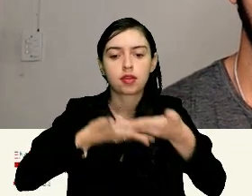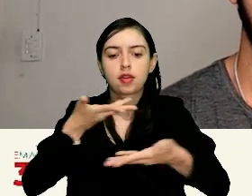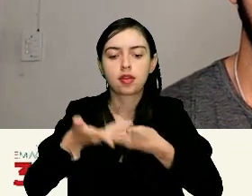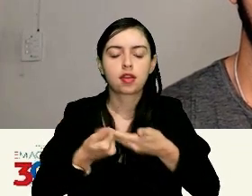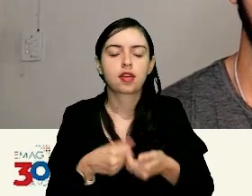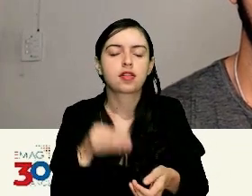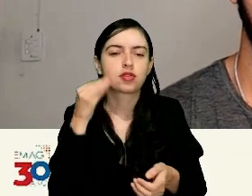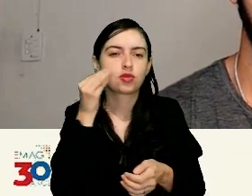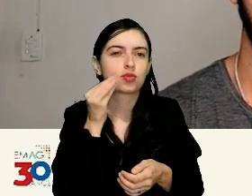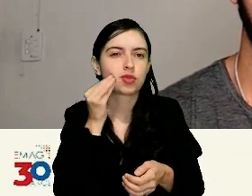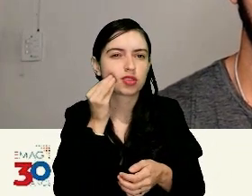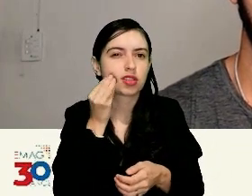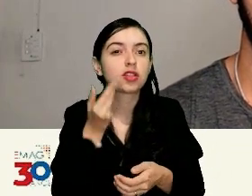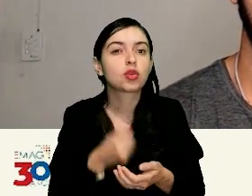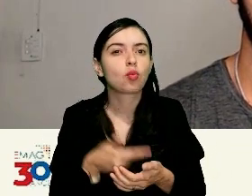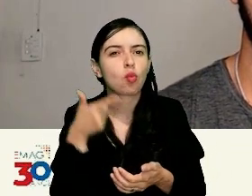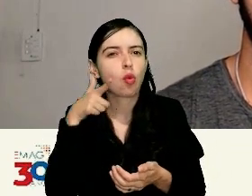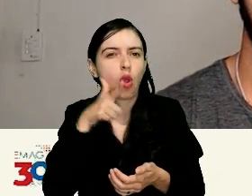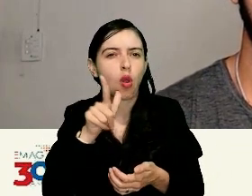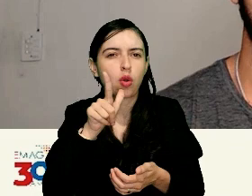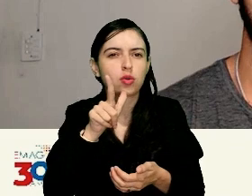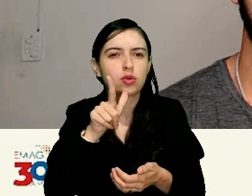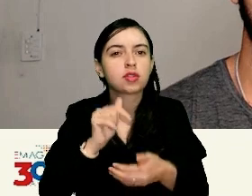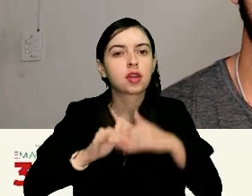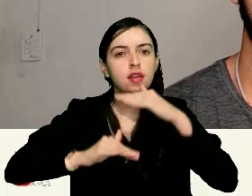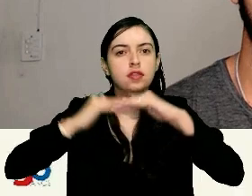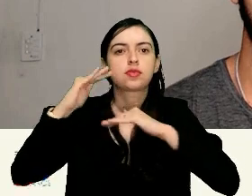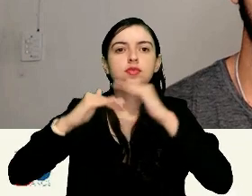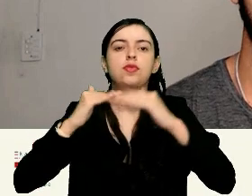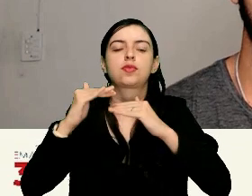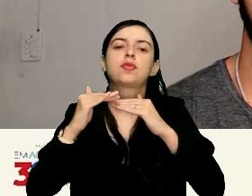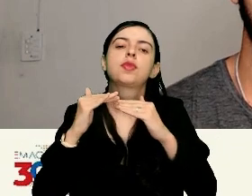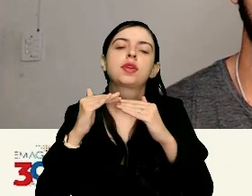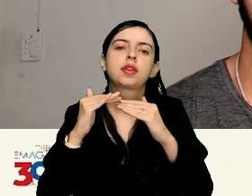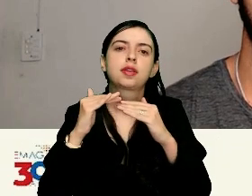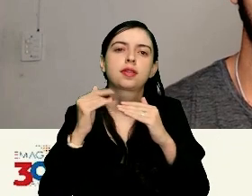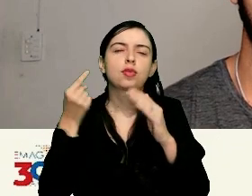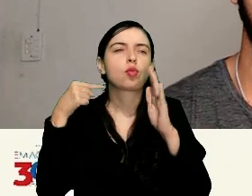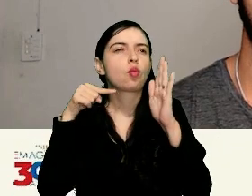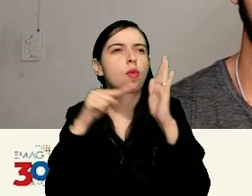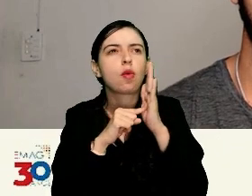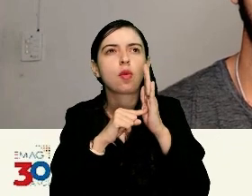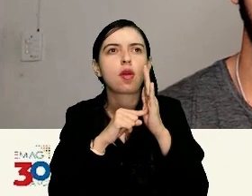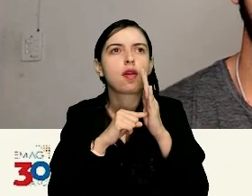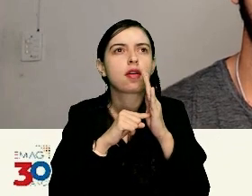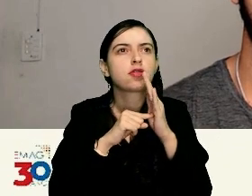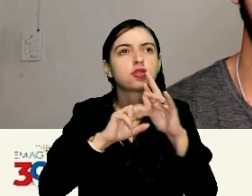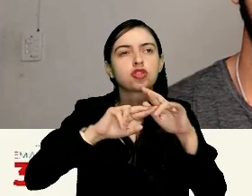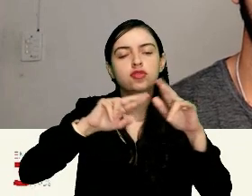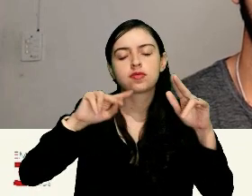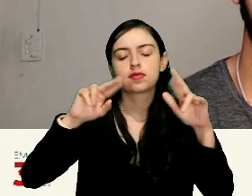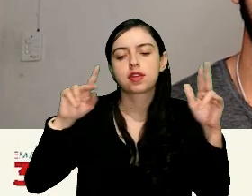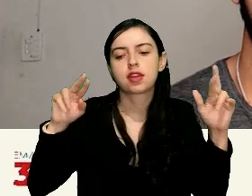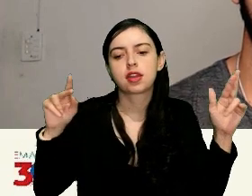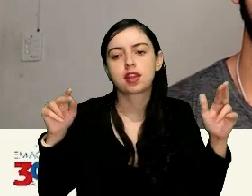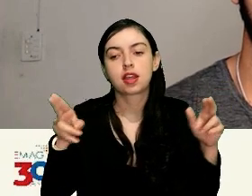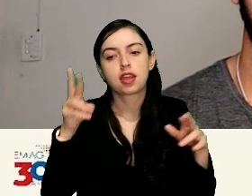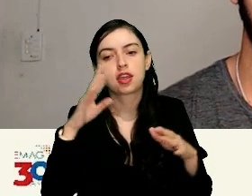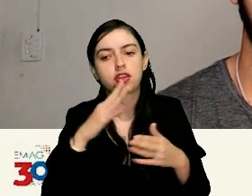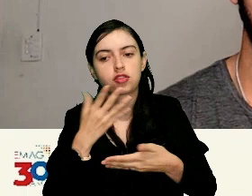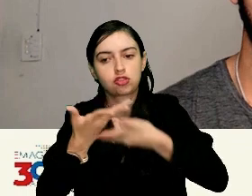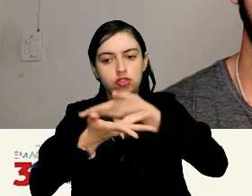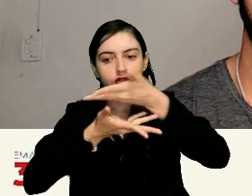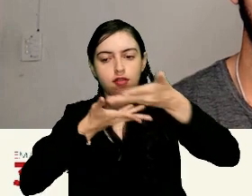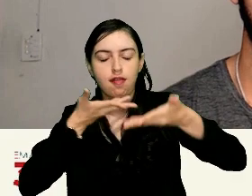gente consegue aí progredir e alcançar outros níveis de relação. É um